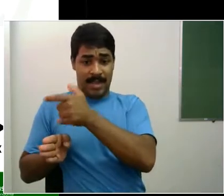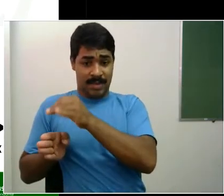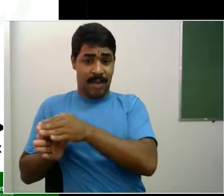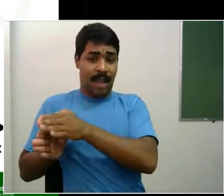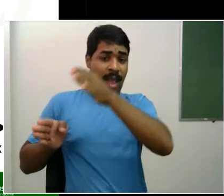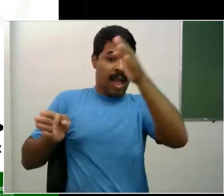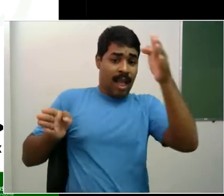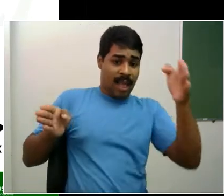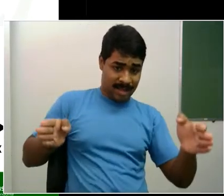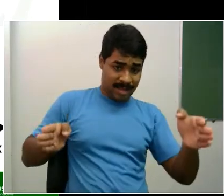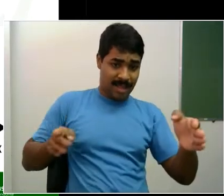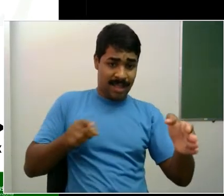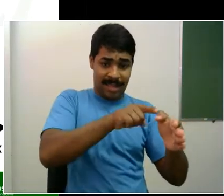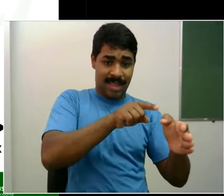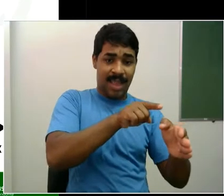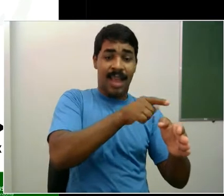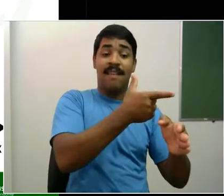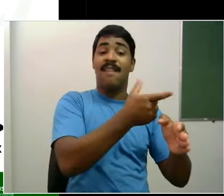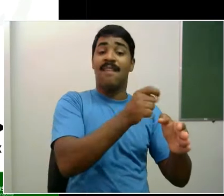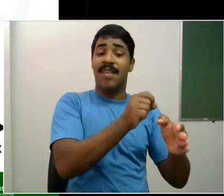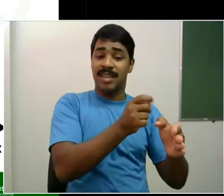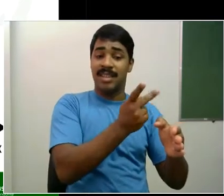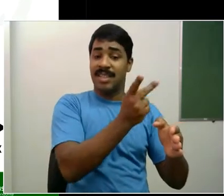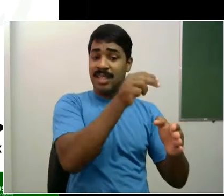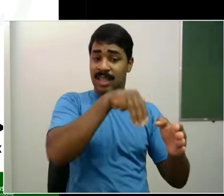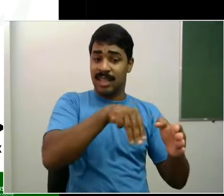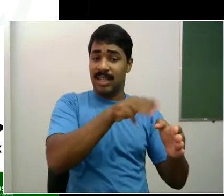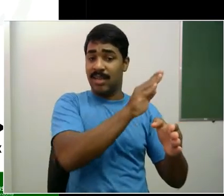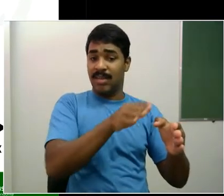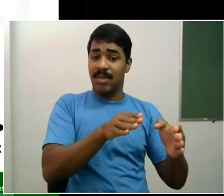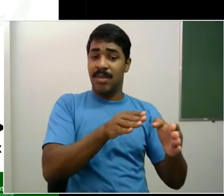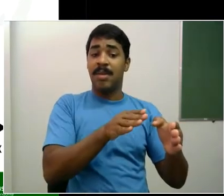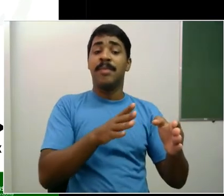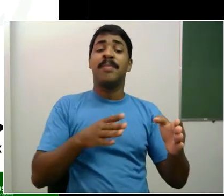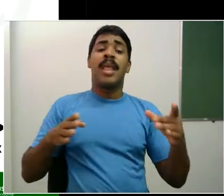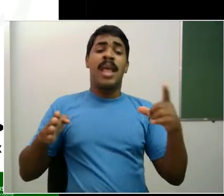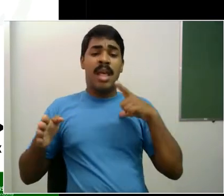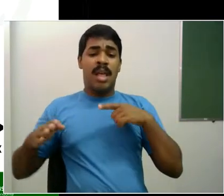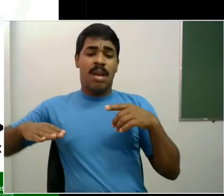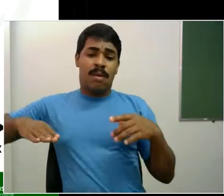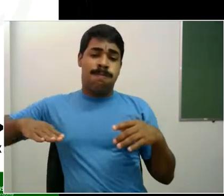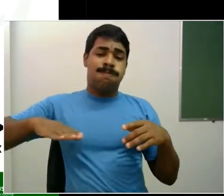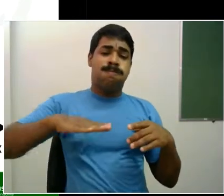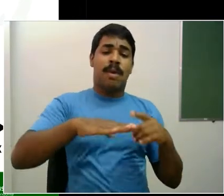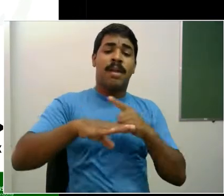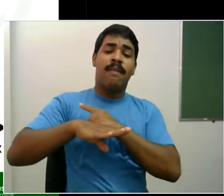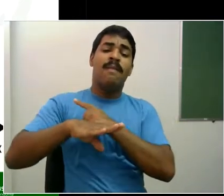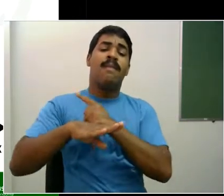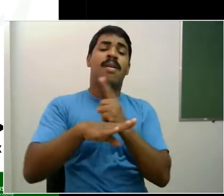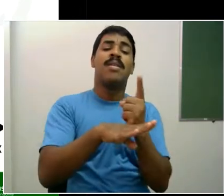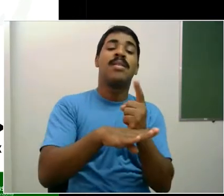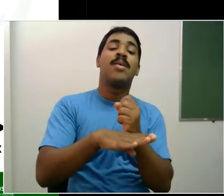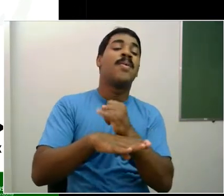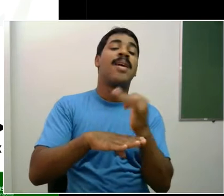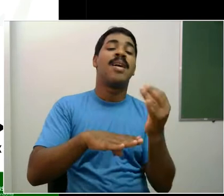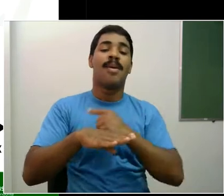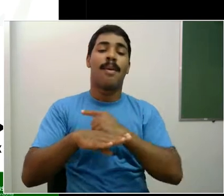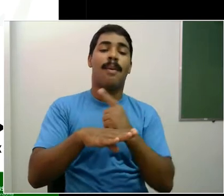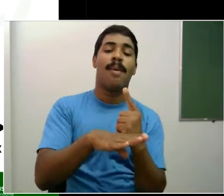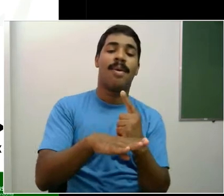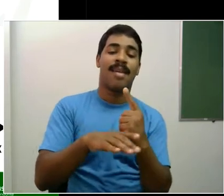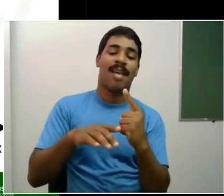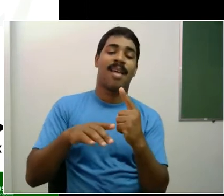de 20 quilômetros por hora. Ou seja, para ele mudar dessa primeira posição para essa segunda, ele gastou